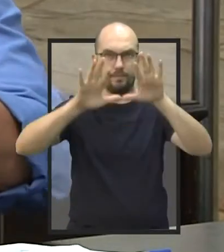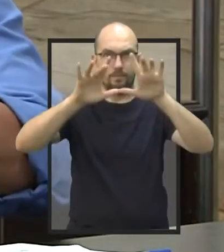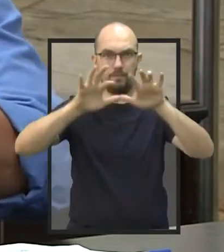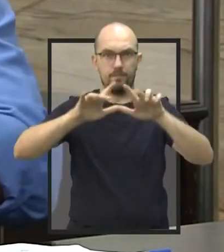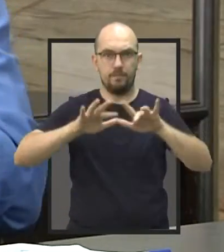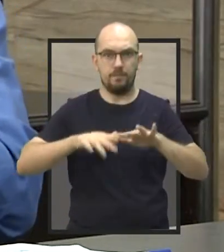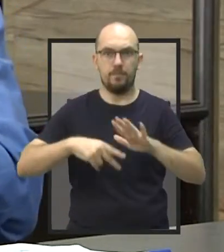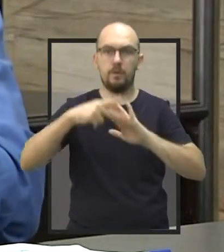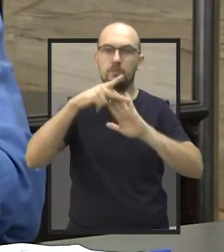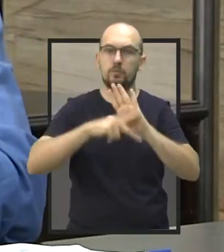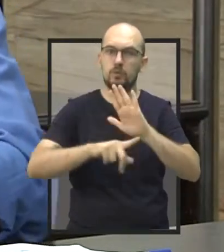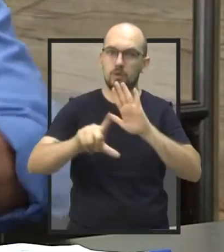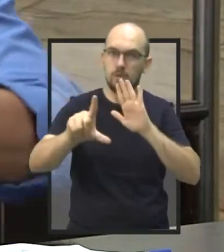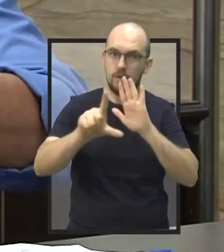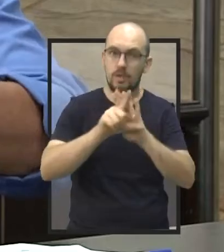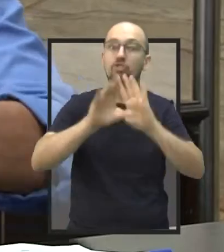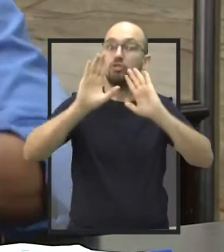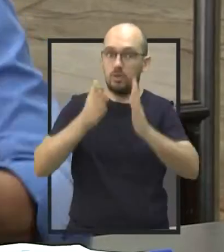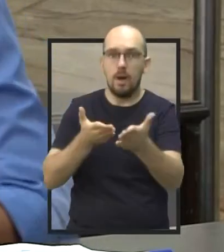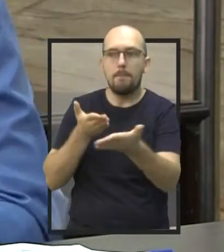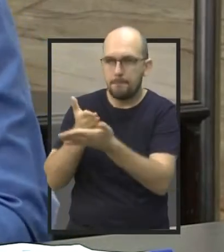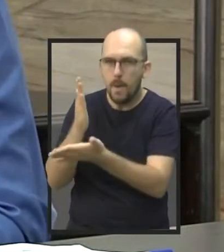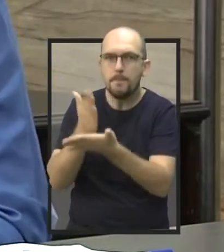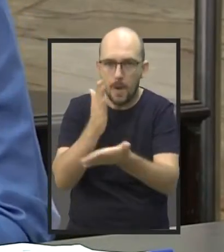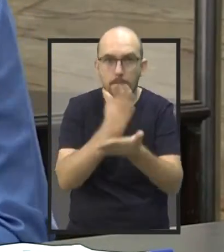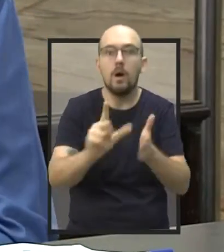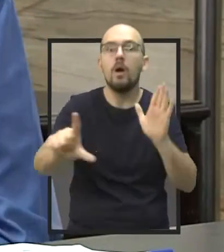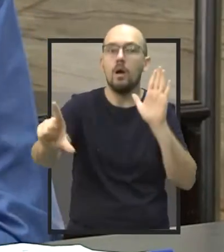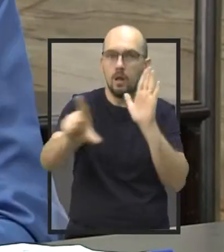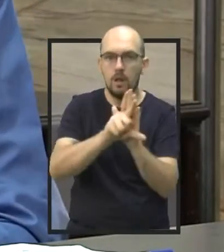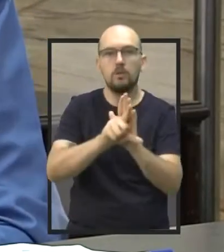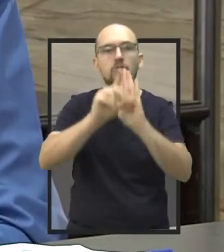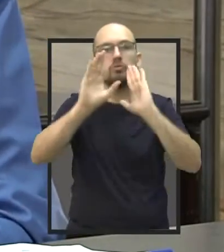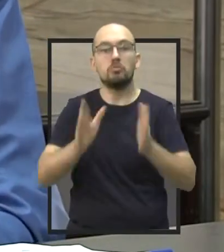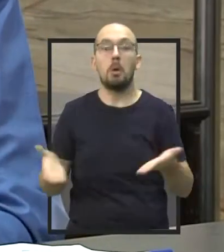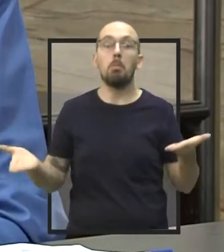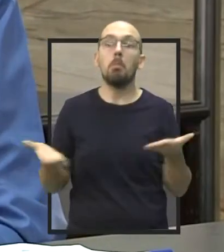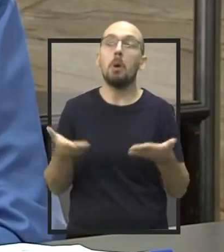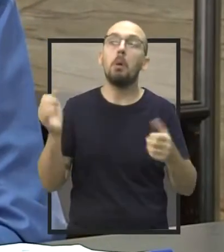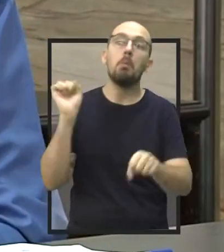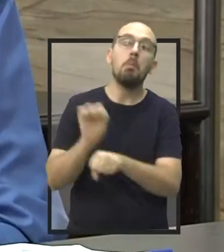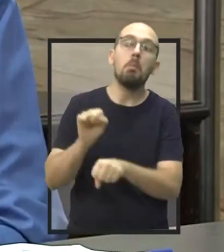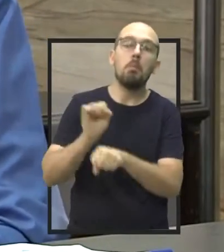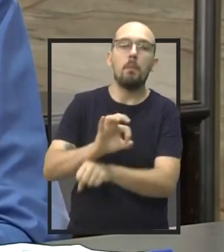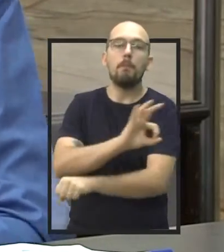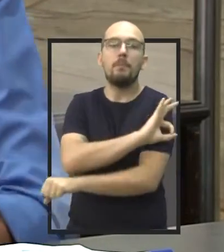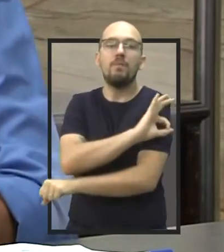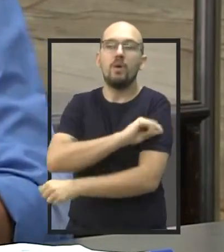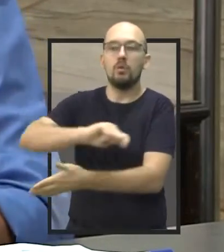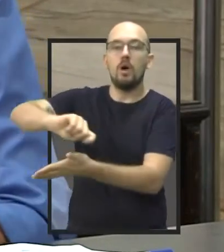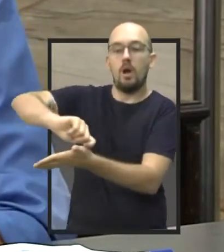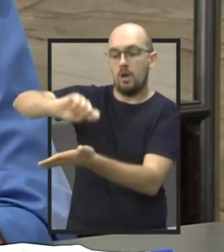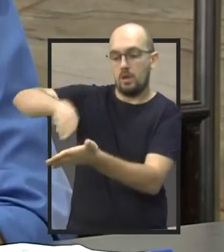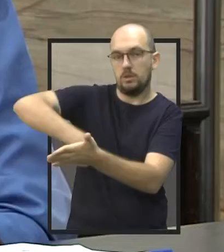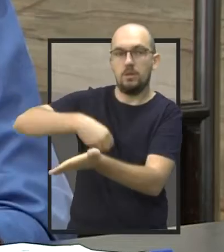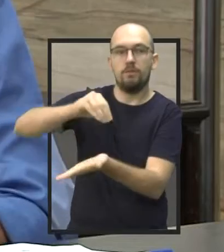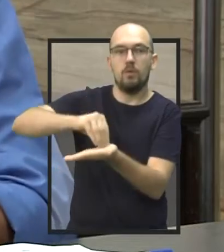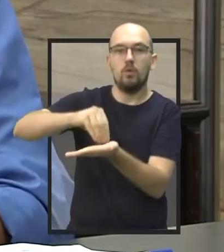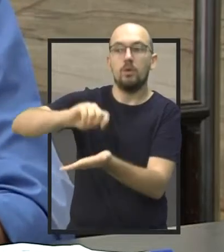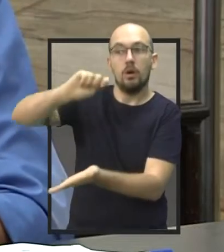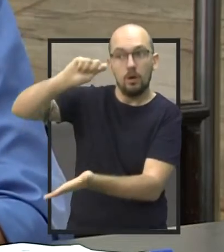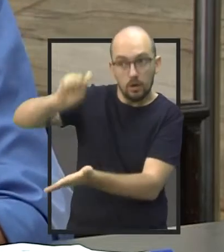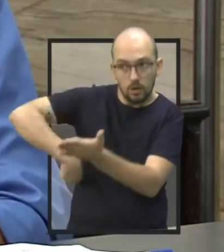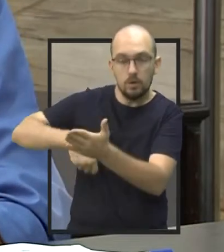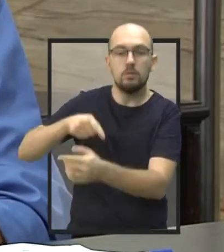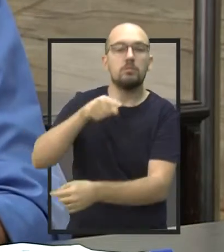que foi aprovado, é lei, e nós estamos esperando, inclusive, que seja sancionada pelo prefeito e que seja cumprida